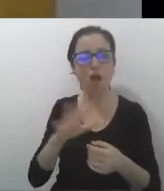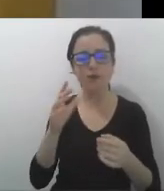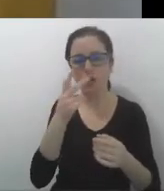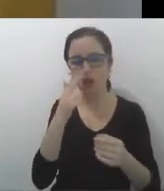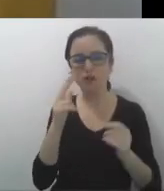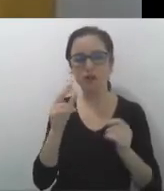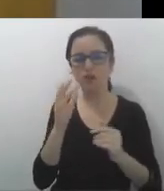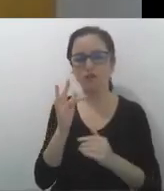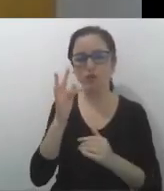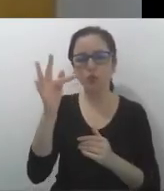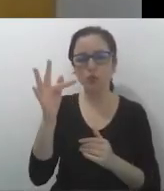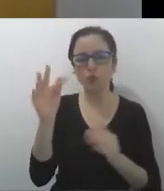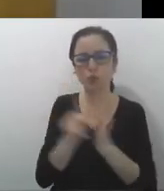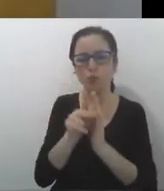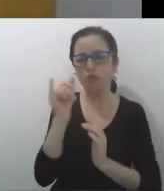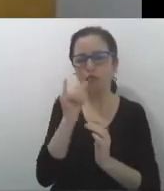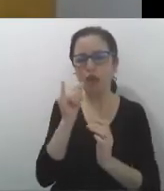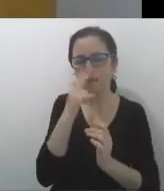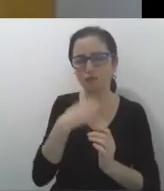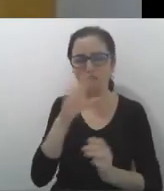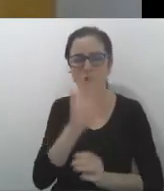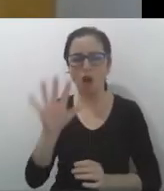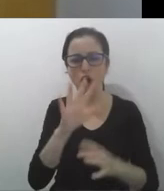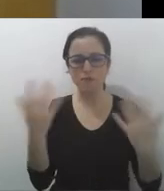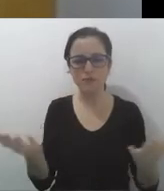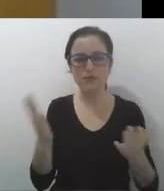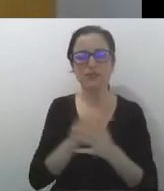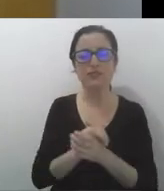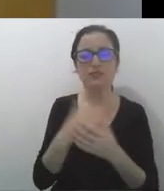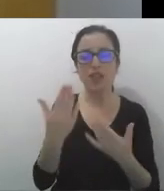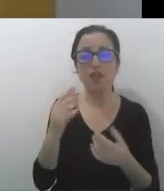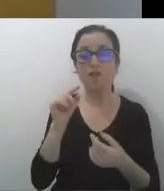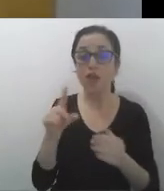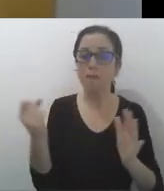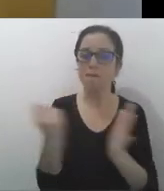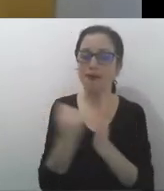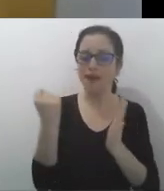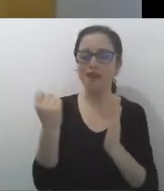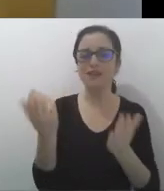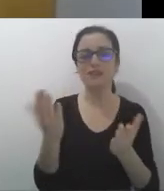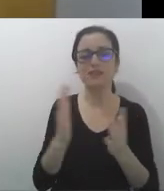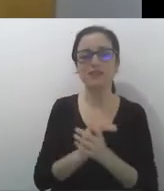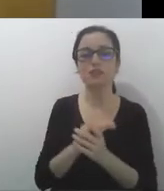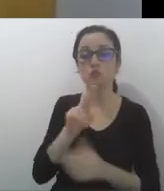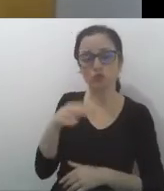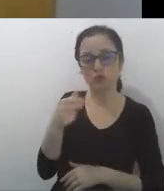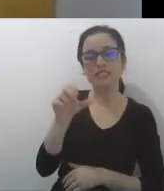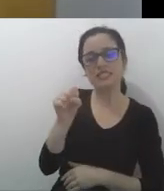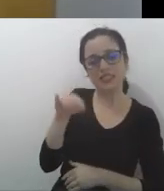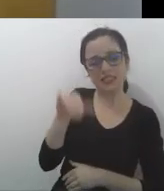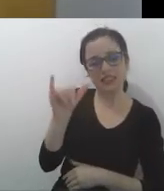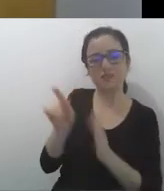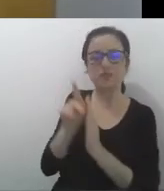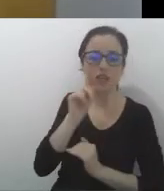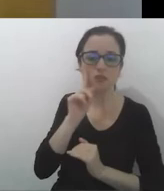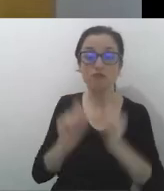forma de gota, que vem lá do futurismo italiano, etc., né? E que foi essa marca do chamado